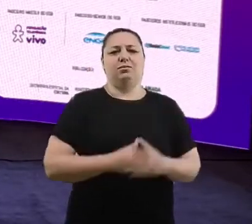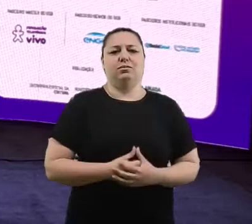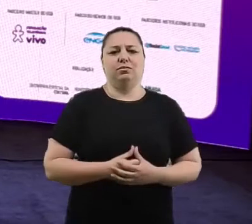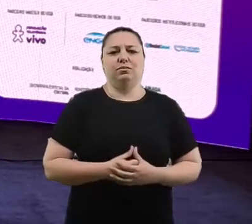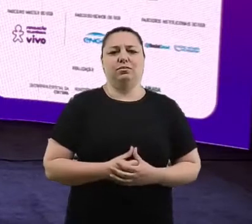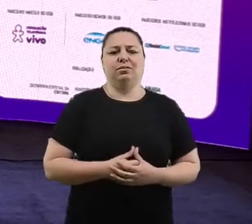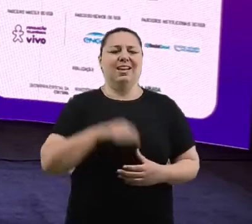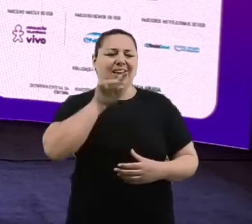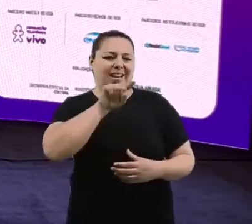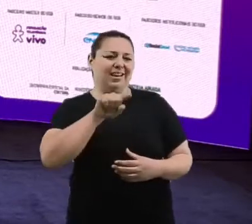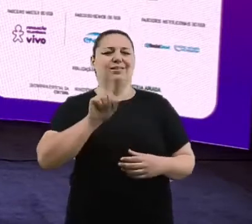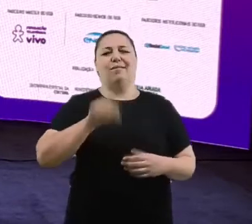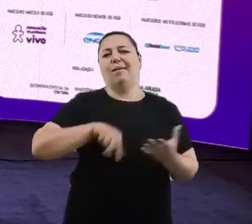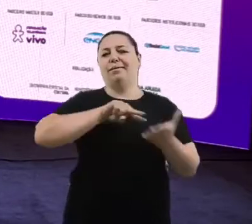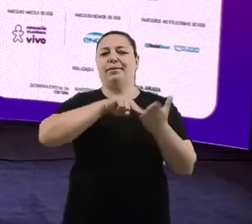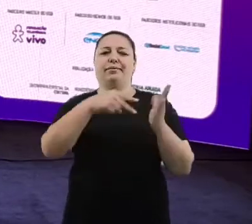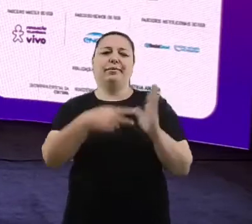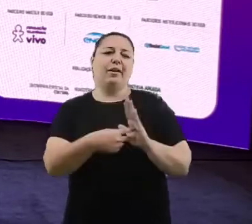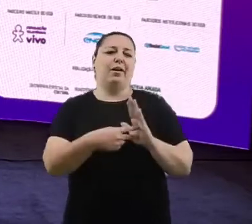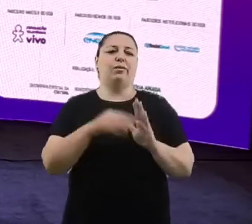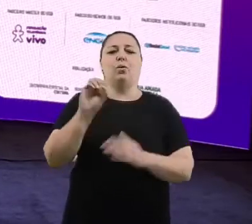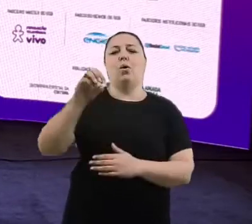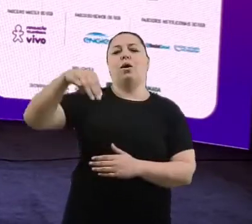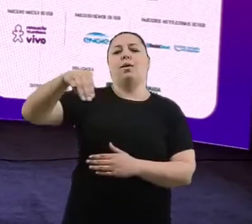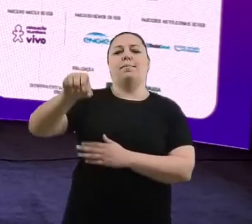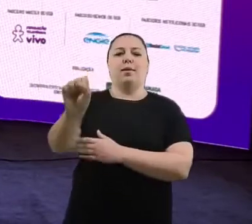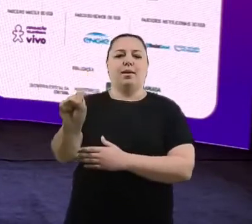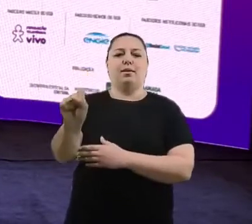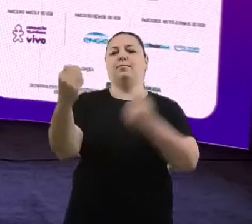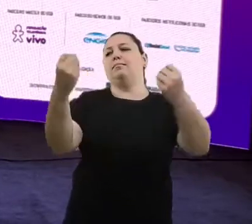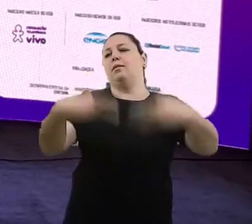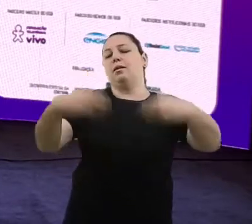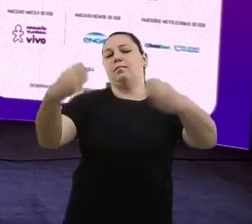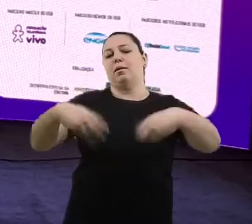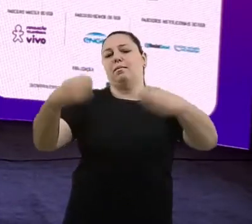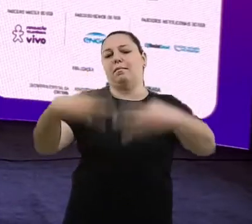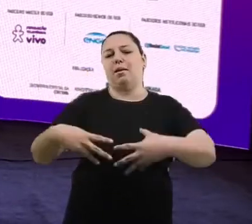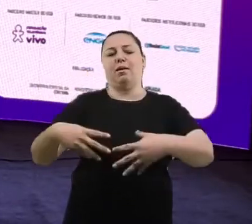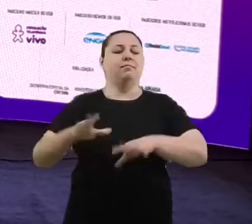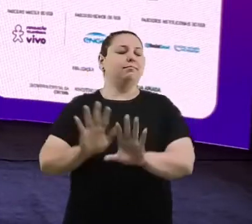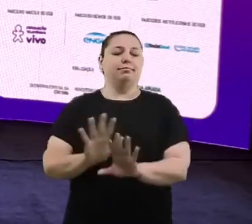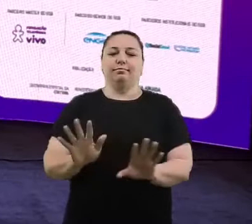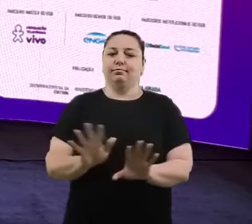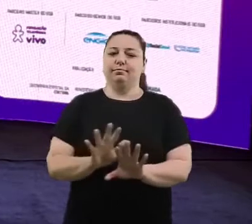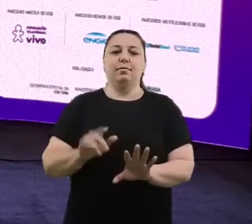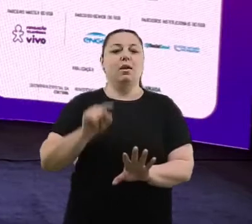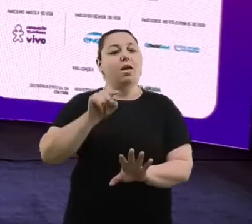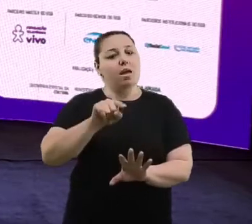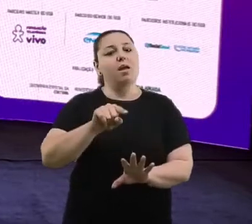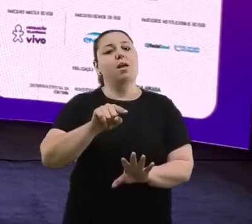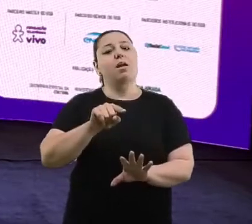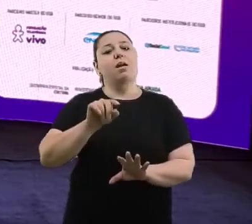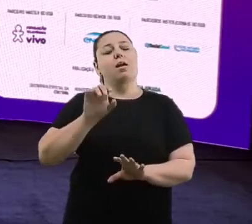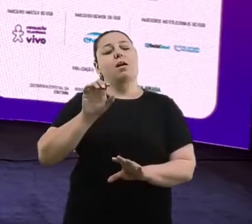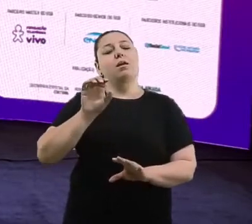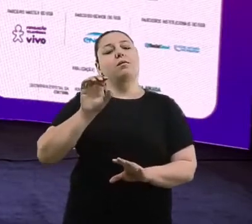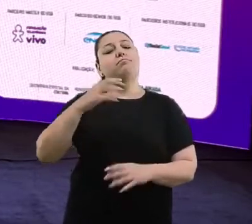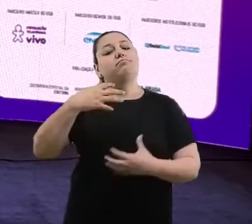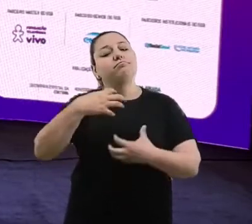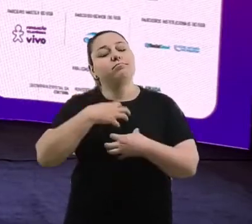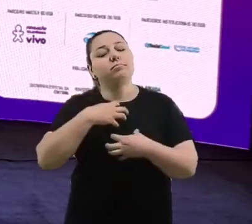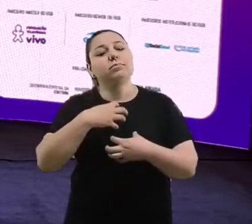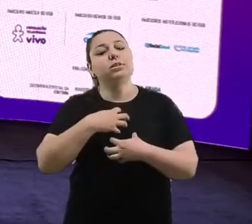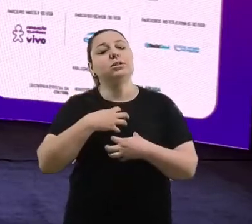tão, né, que está tão polêmico tudo isso hoje em dia, mas essa definição da OMS é a questão da